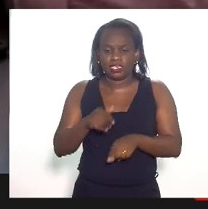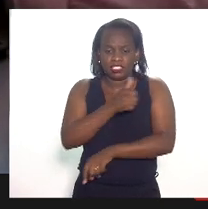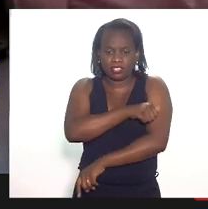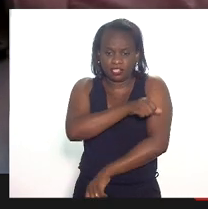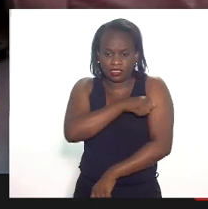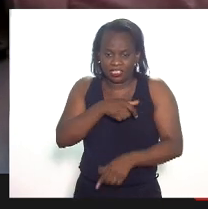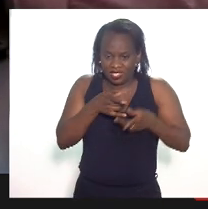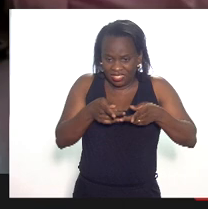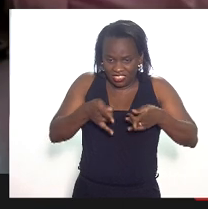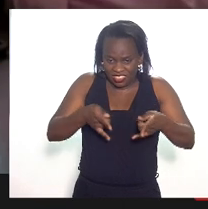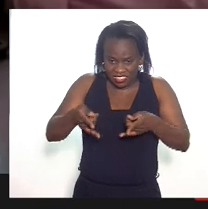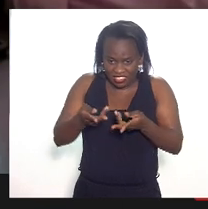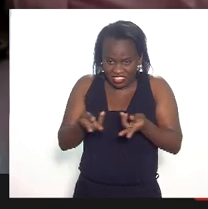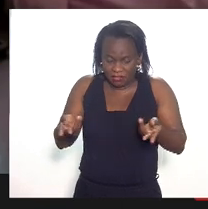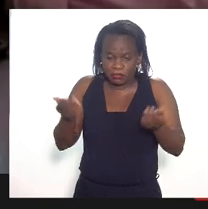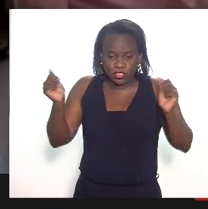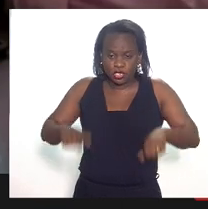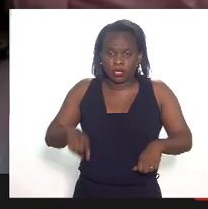ainda.